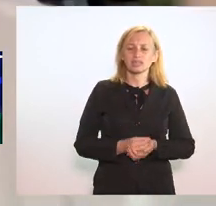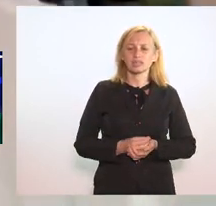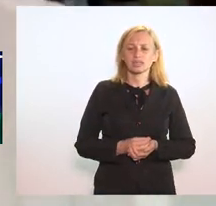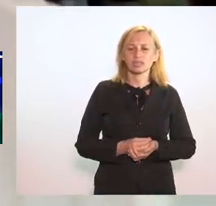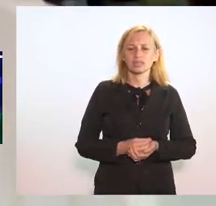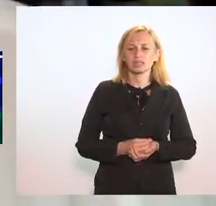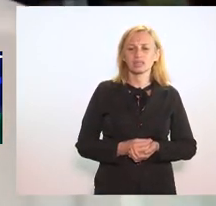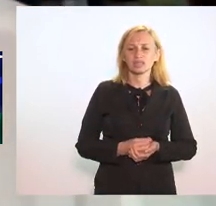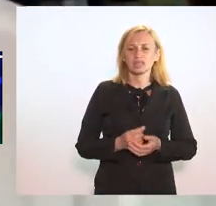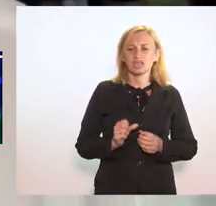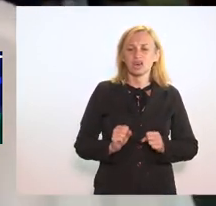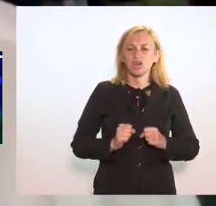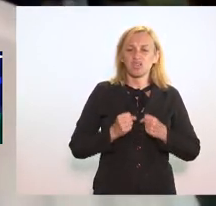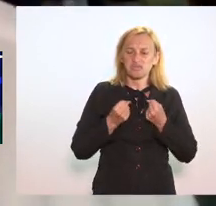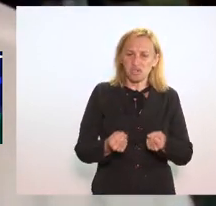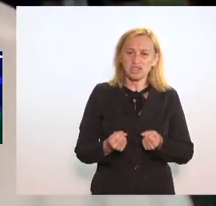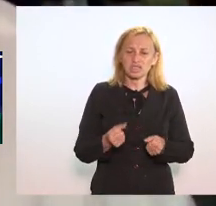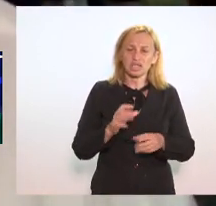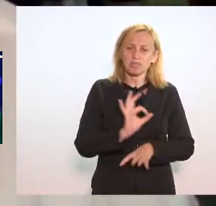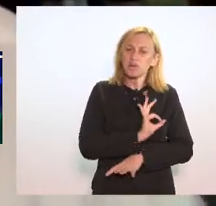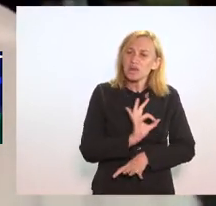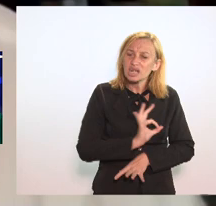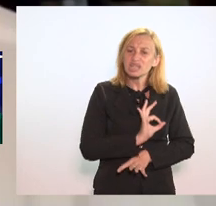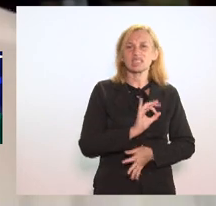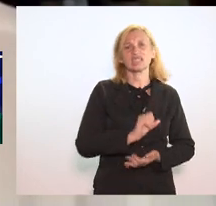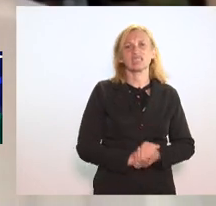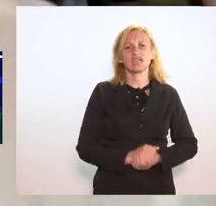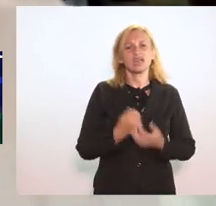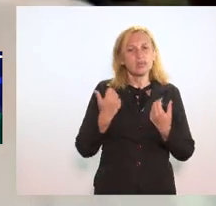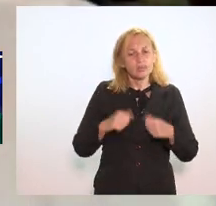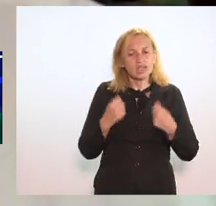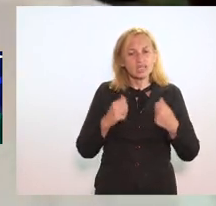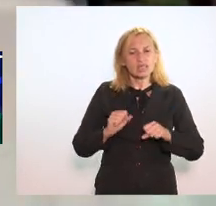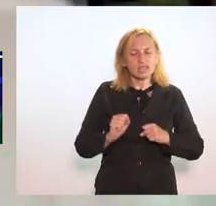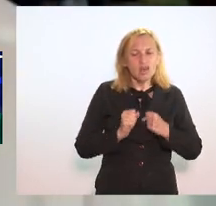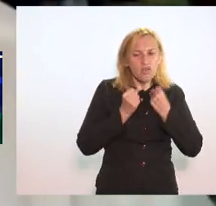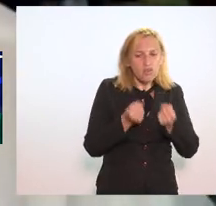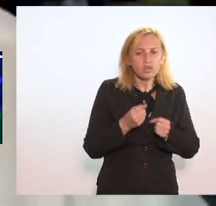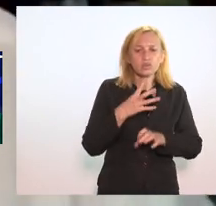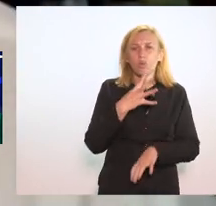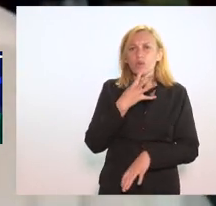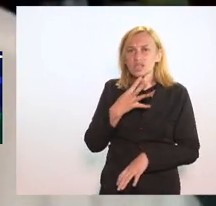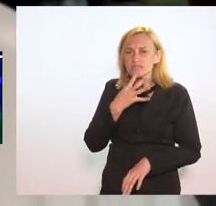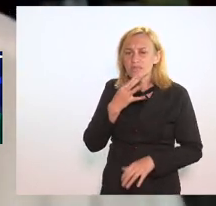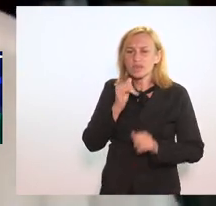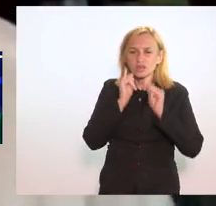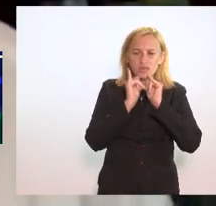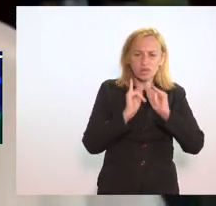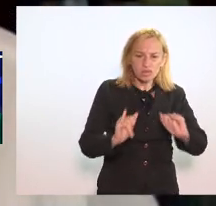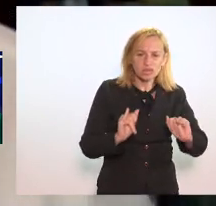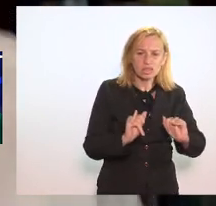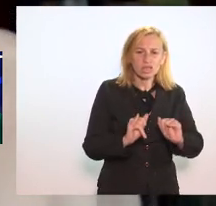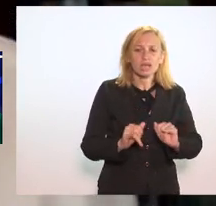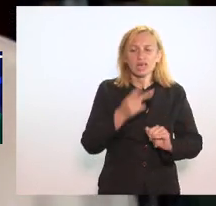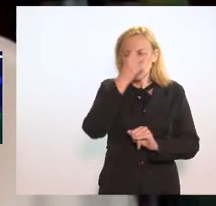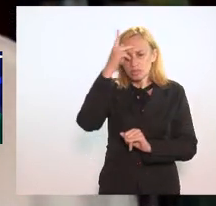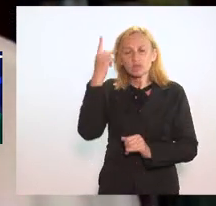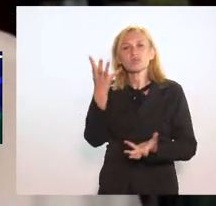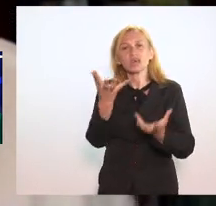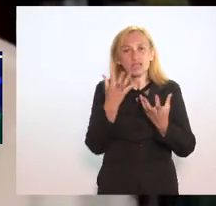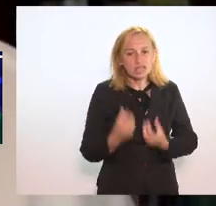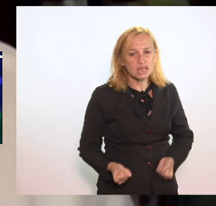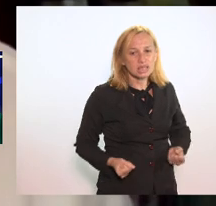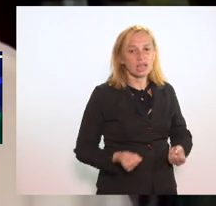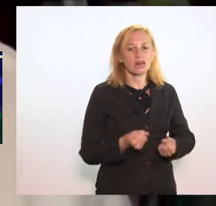com a força da polícia e não pode tem que ser pela força do convencimento que as pessoas realmente vão aderir